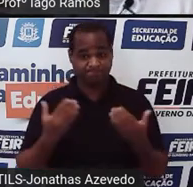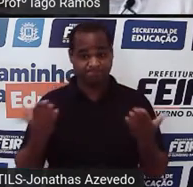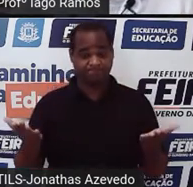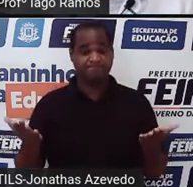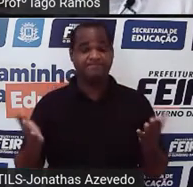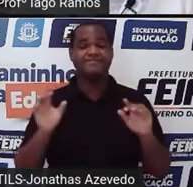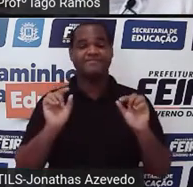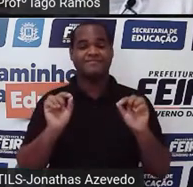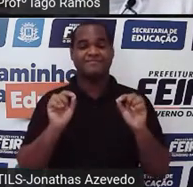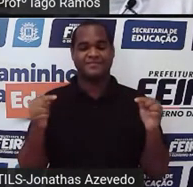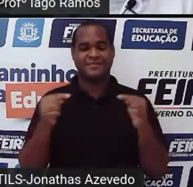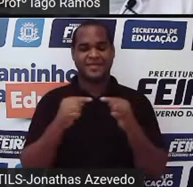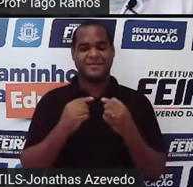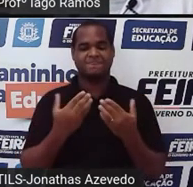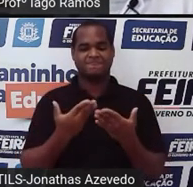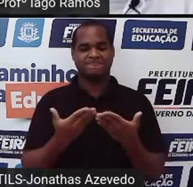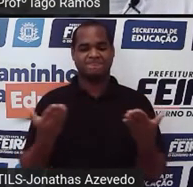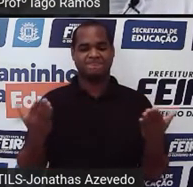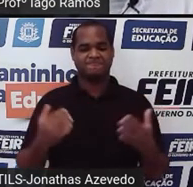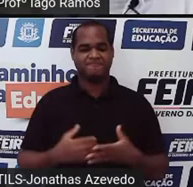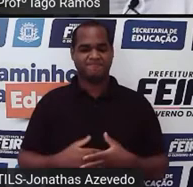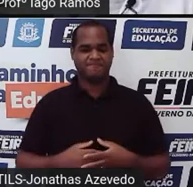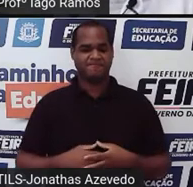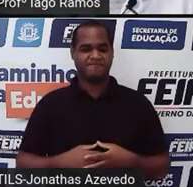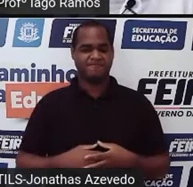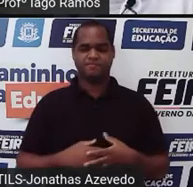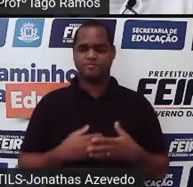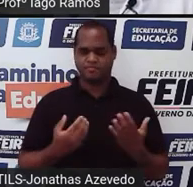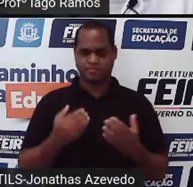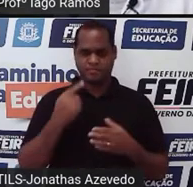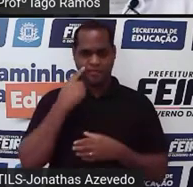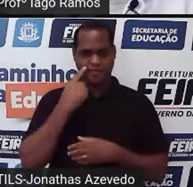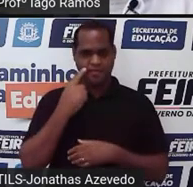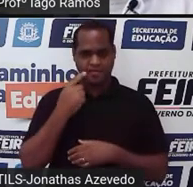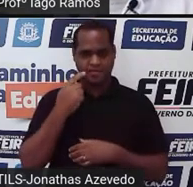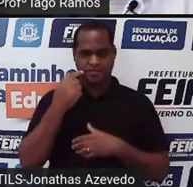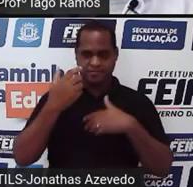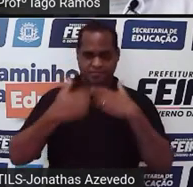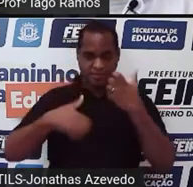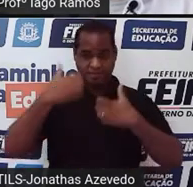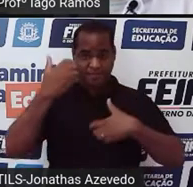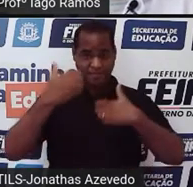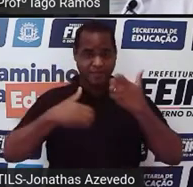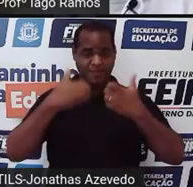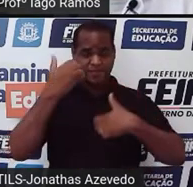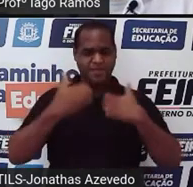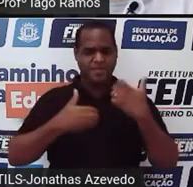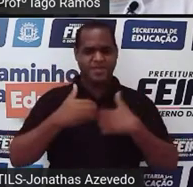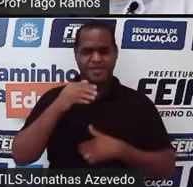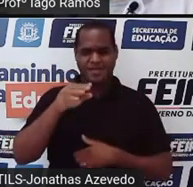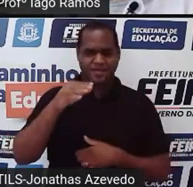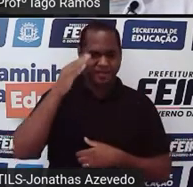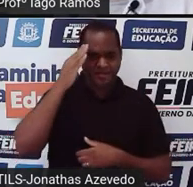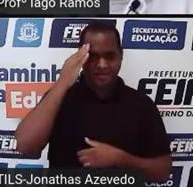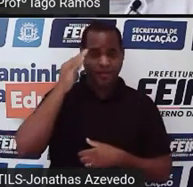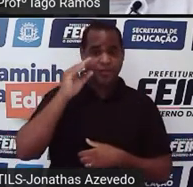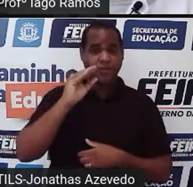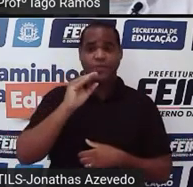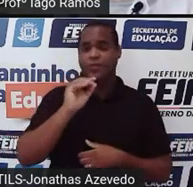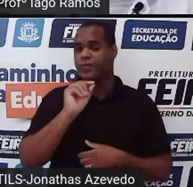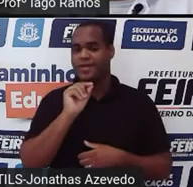é isso daí tá até aqui e que a gente viu foi lembrar